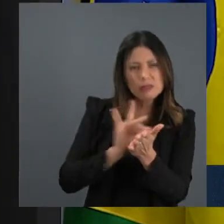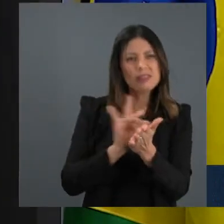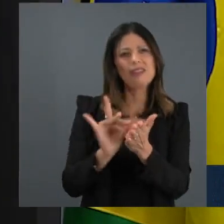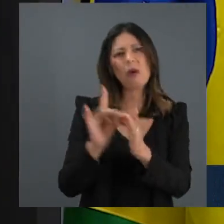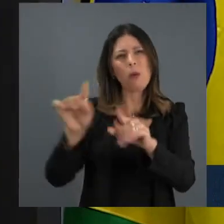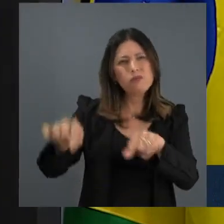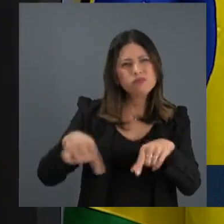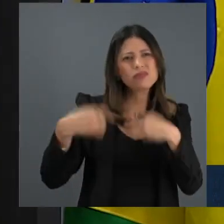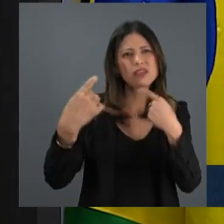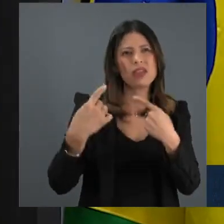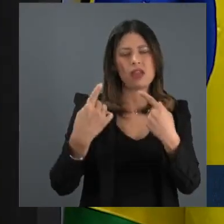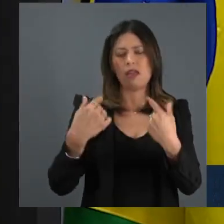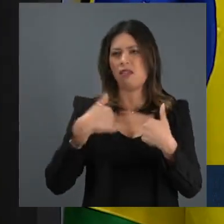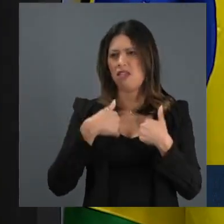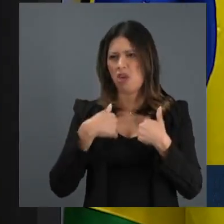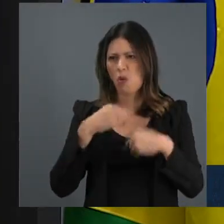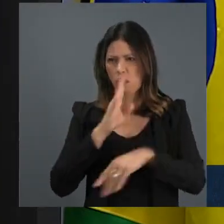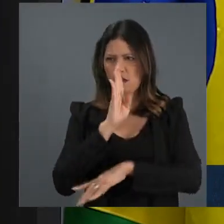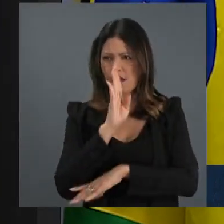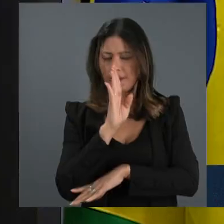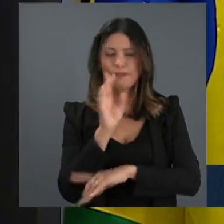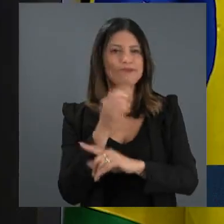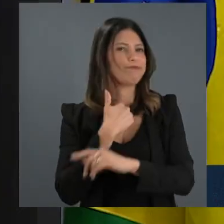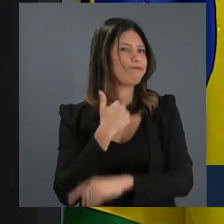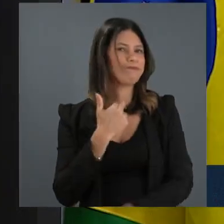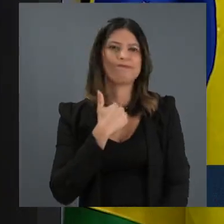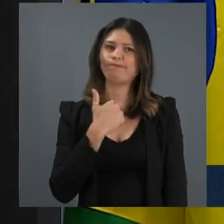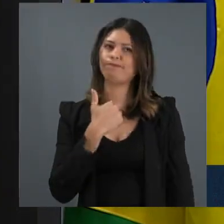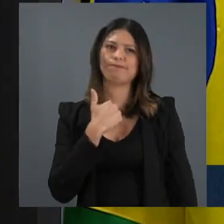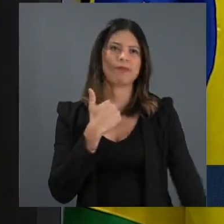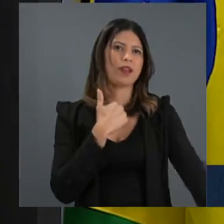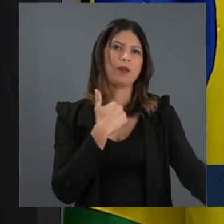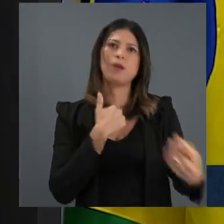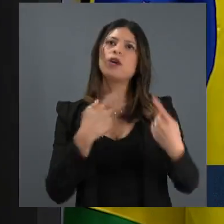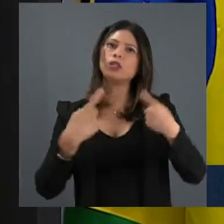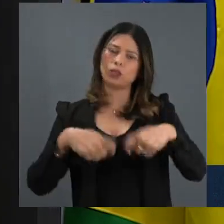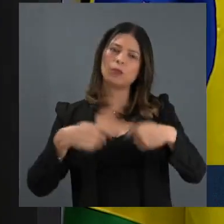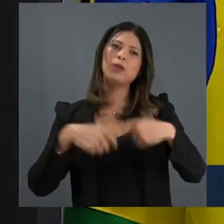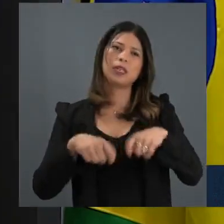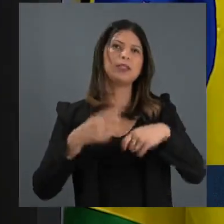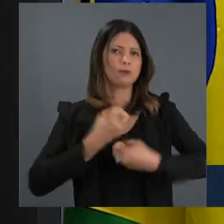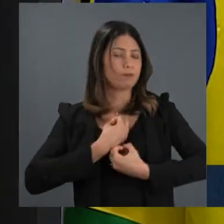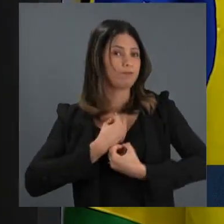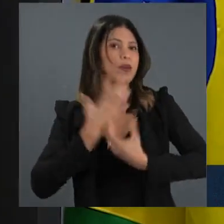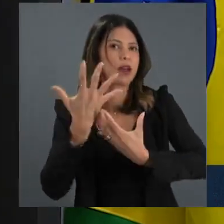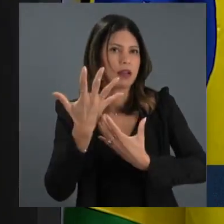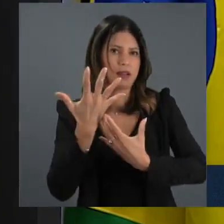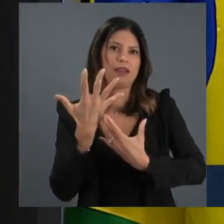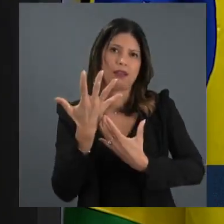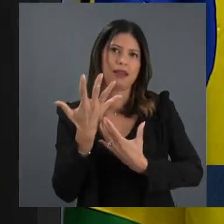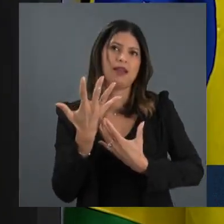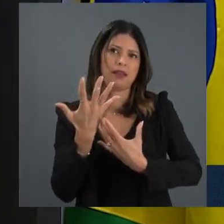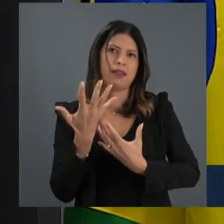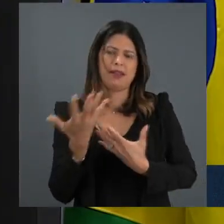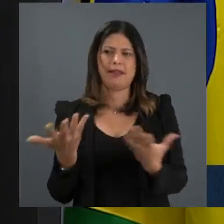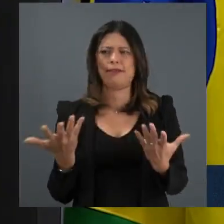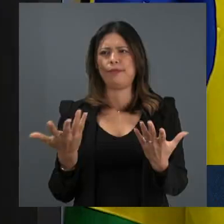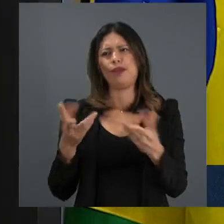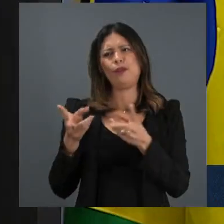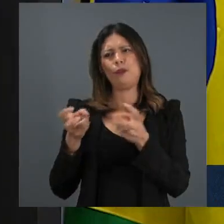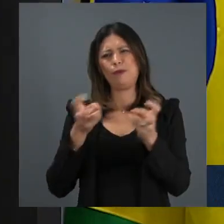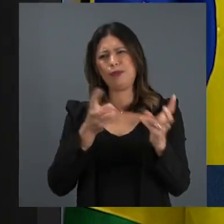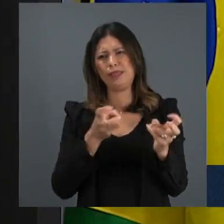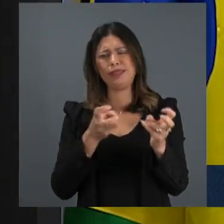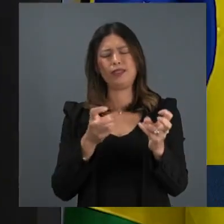E eu não posso ficar calado, porque senão eu coloco a cabeça no travesseiro e não durmo, vendo os abusos que